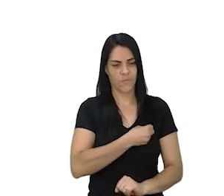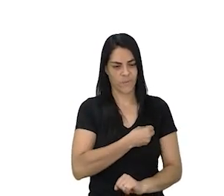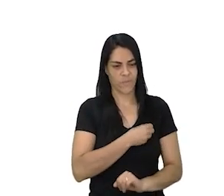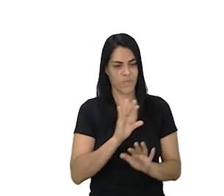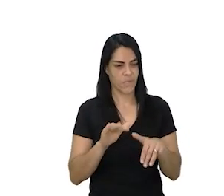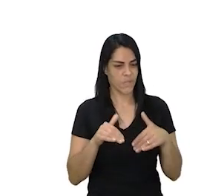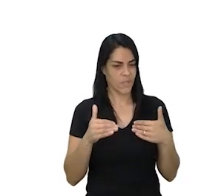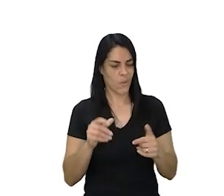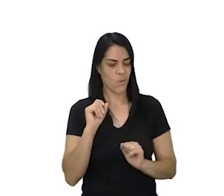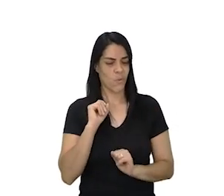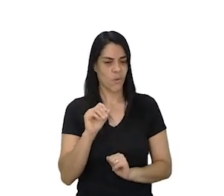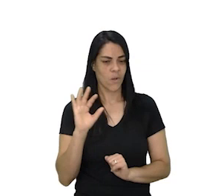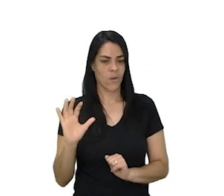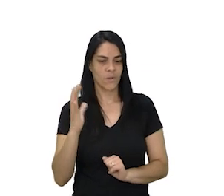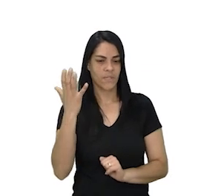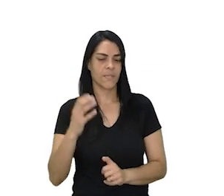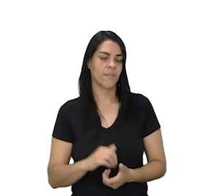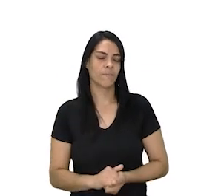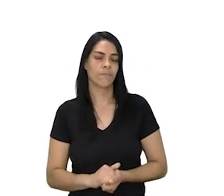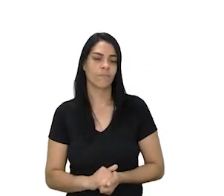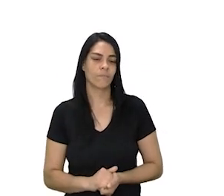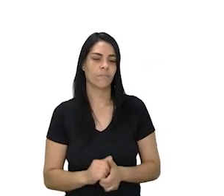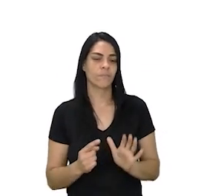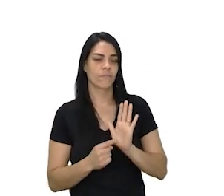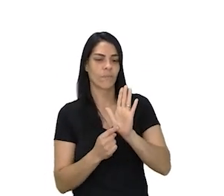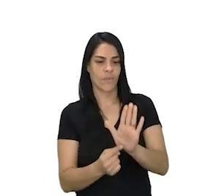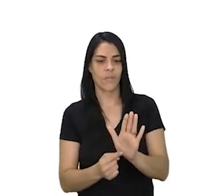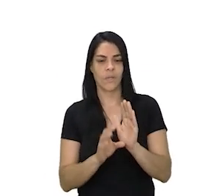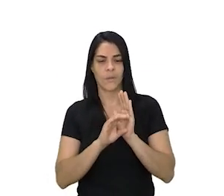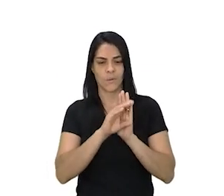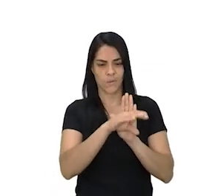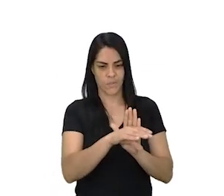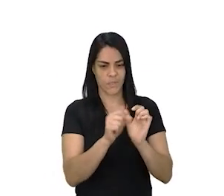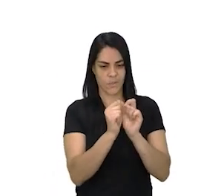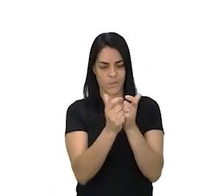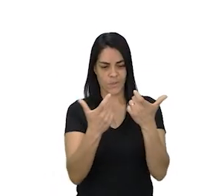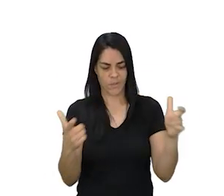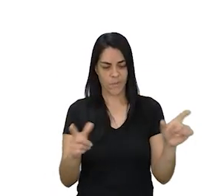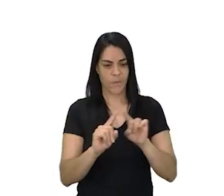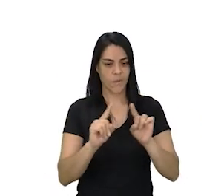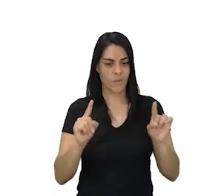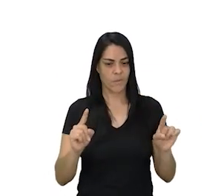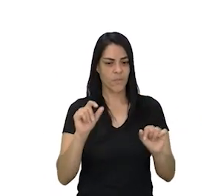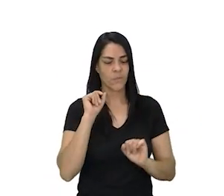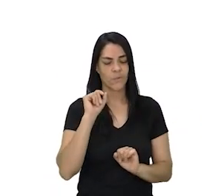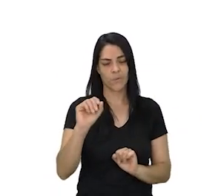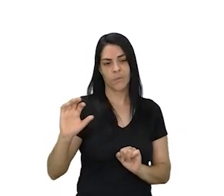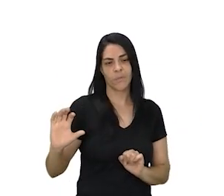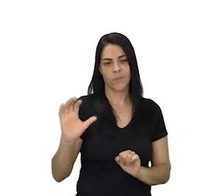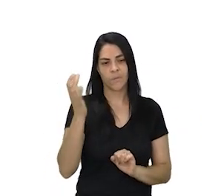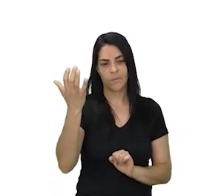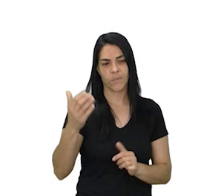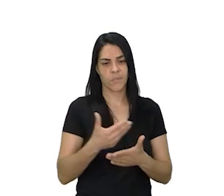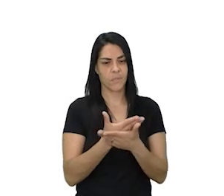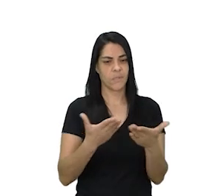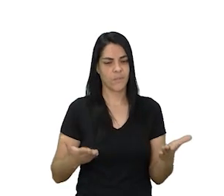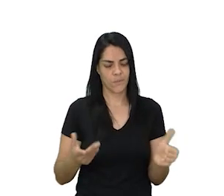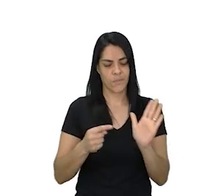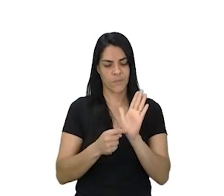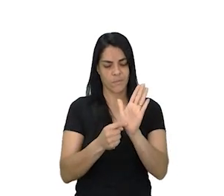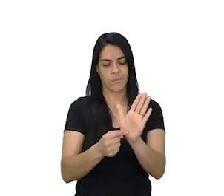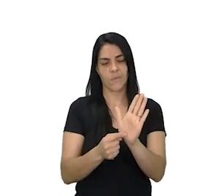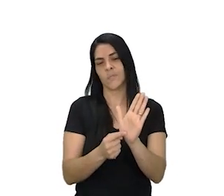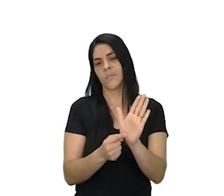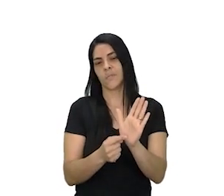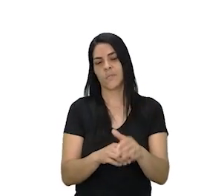para isso, eu estou trazendo os conceitos mais amplos, mas, no fundo, a gente está trazendo